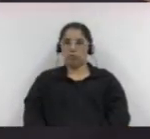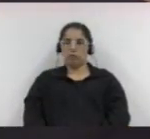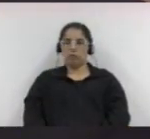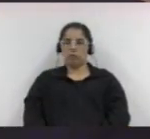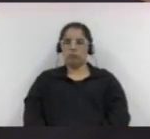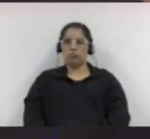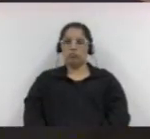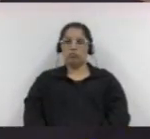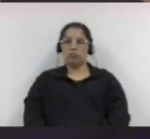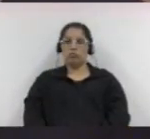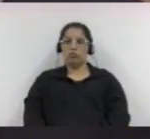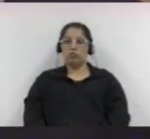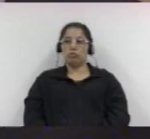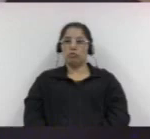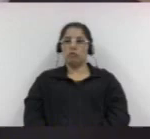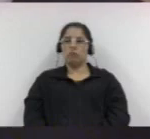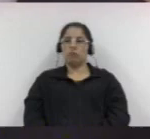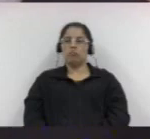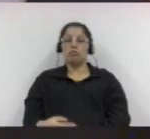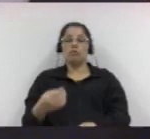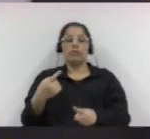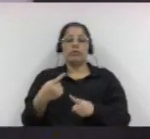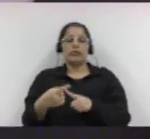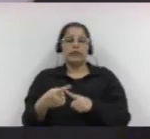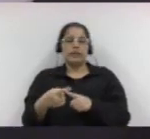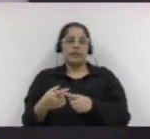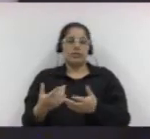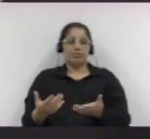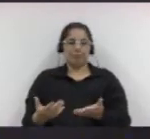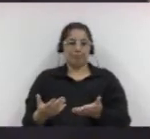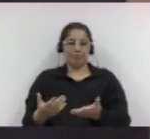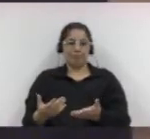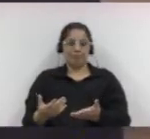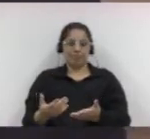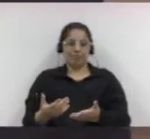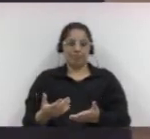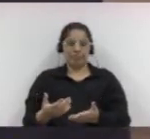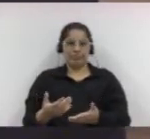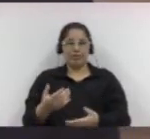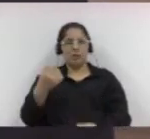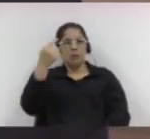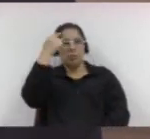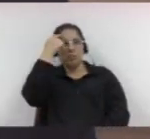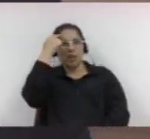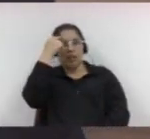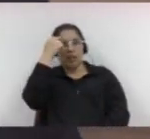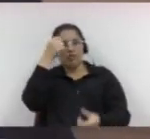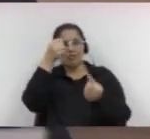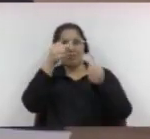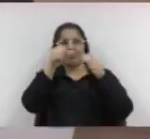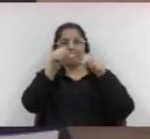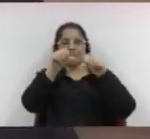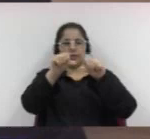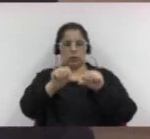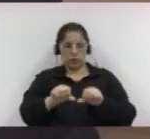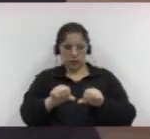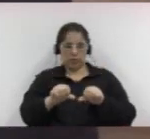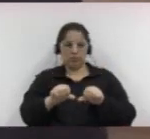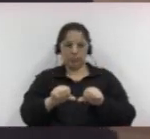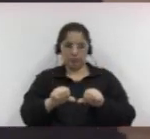com uma situação que aos meus olhos é desagradável.